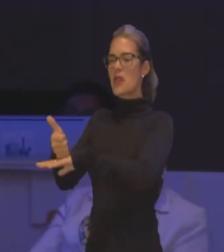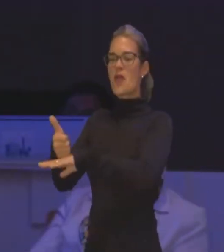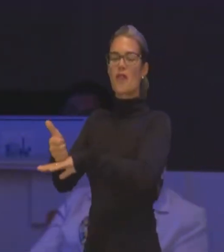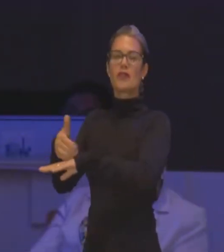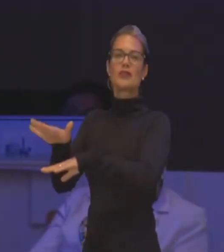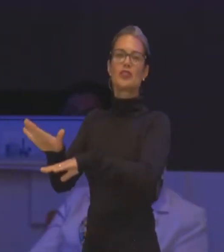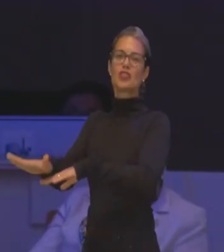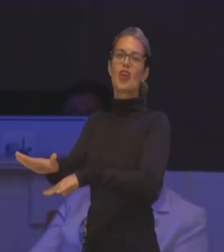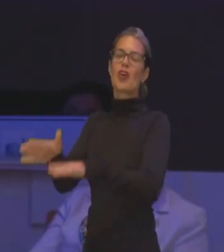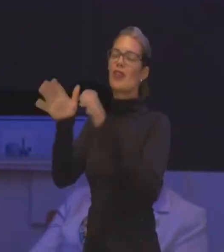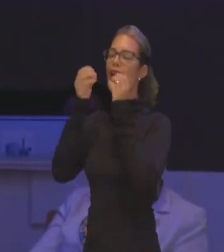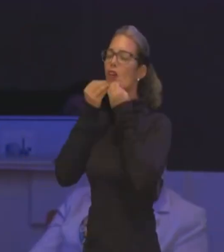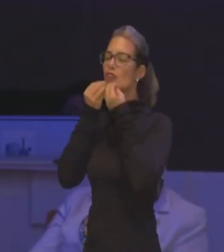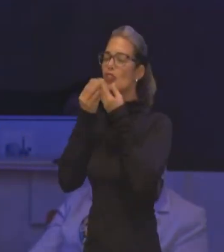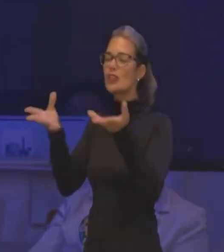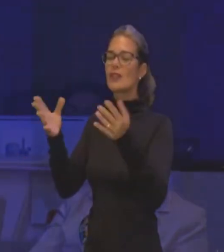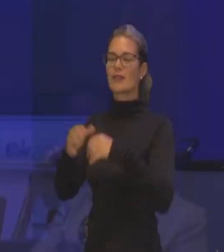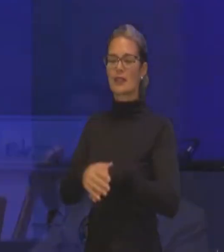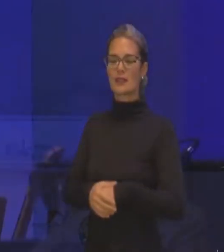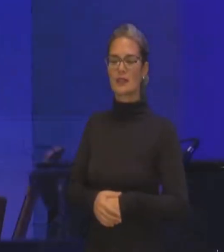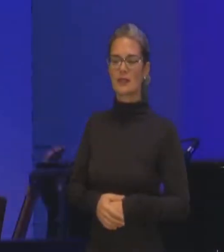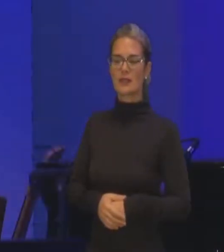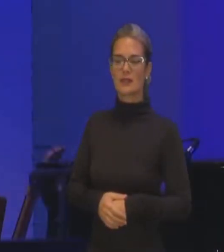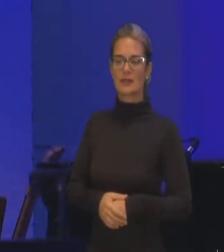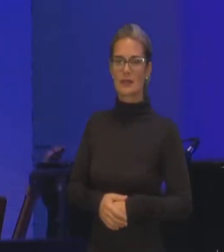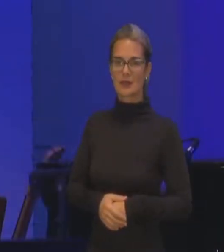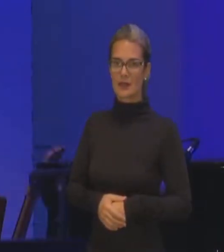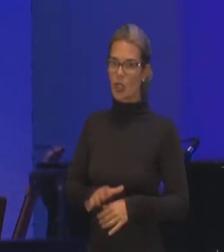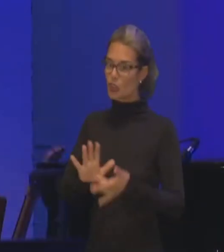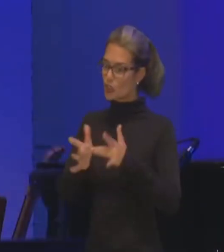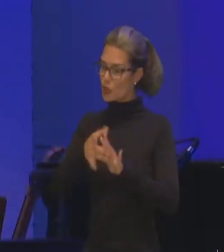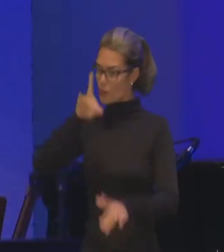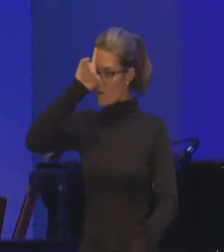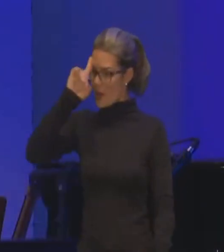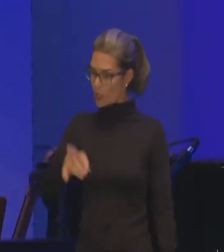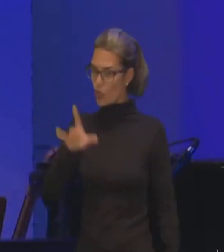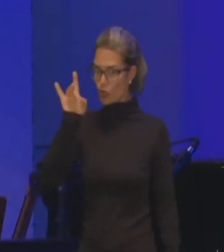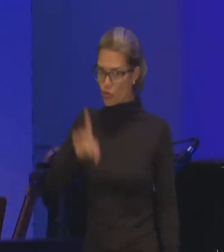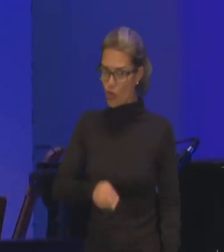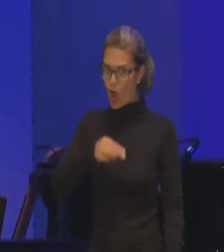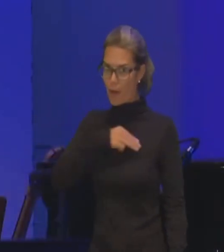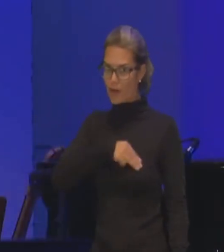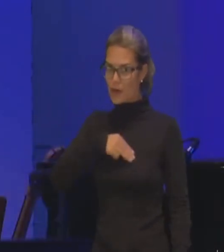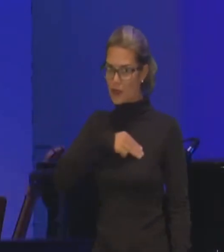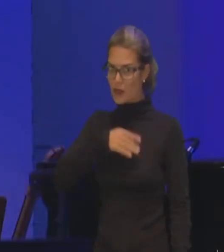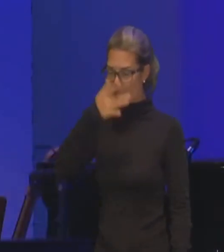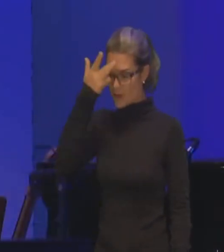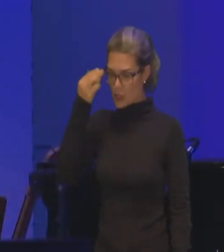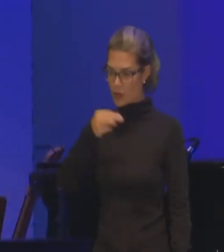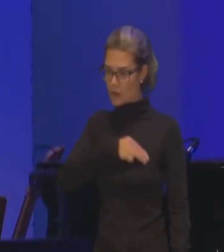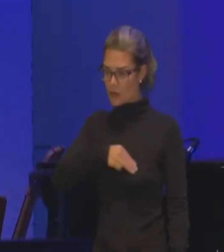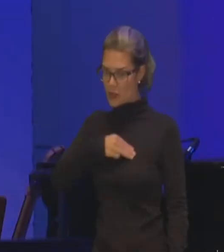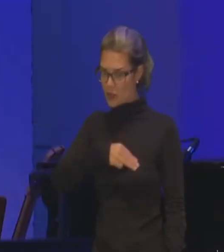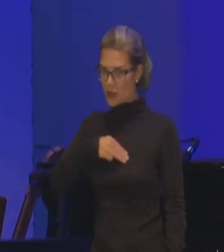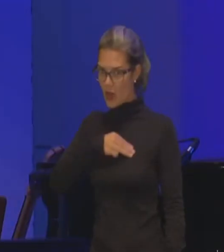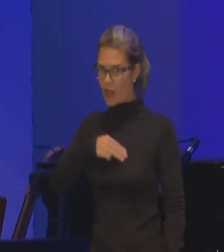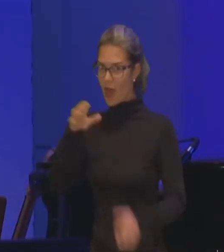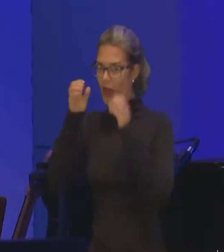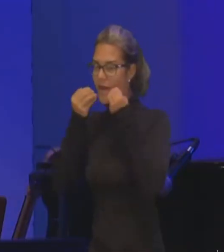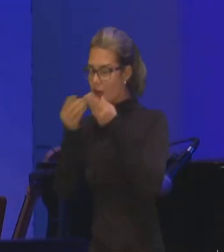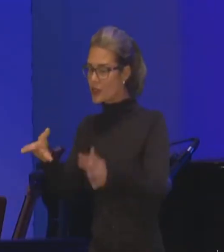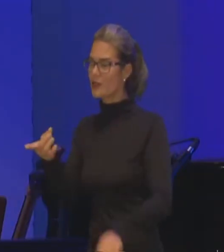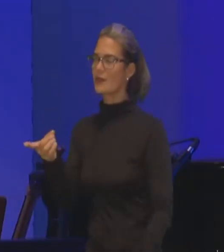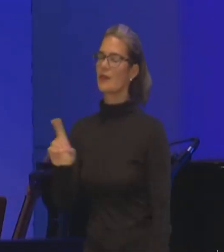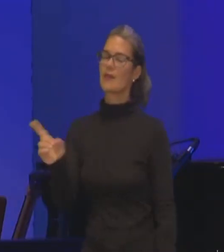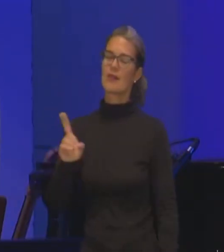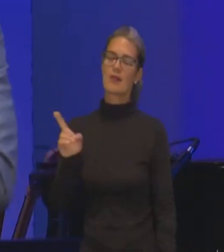Evangelho. Nós reduzimos o grande mandamento, universal e para todo crente,